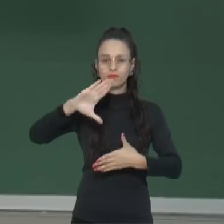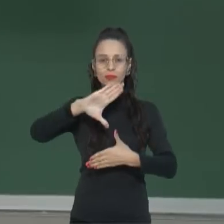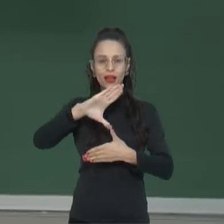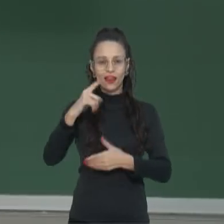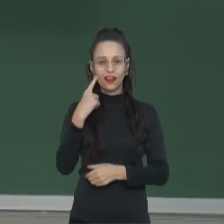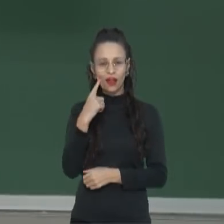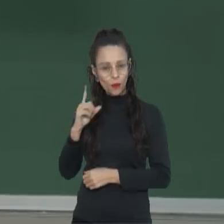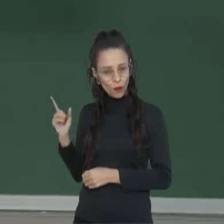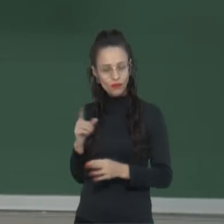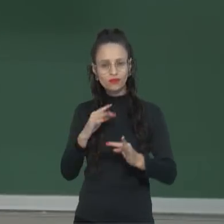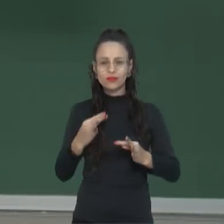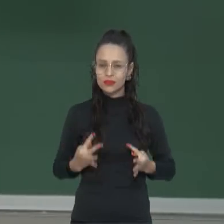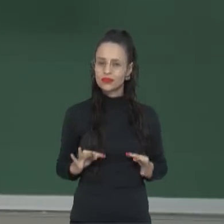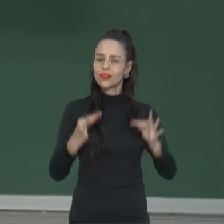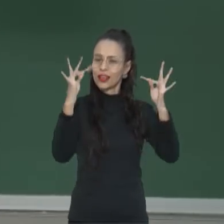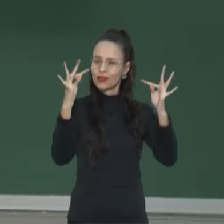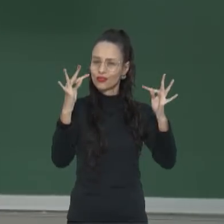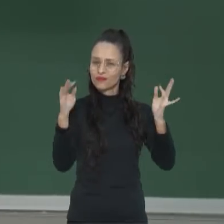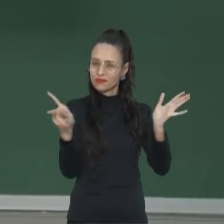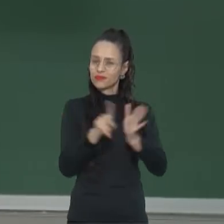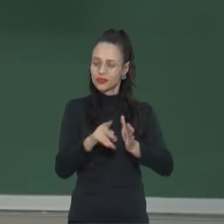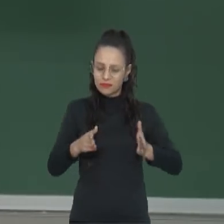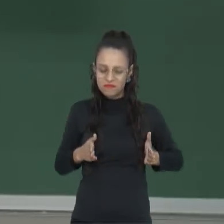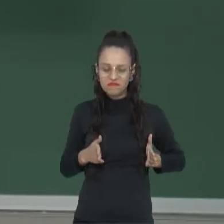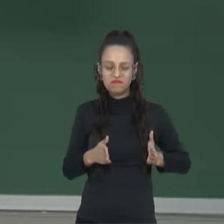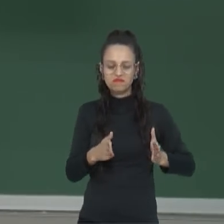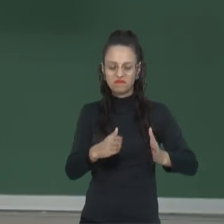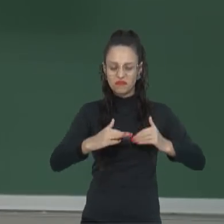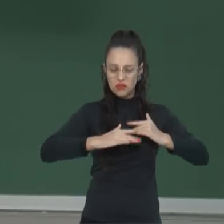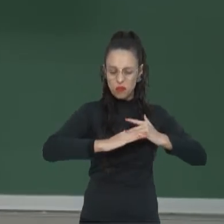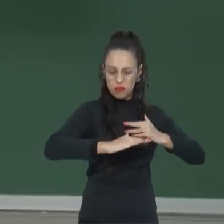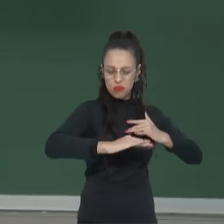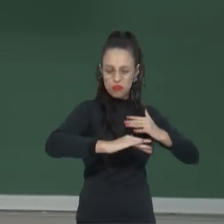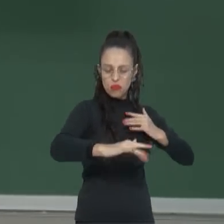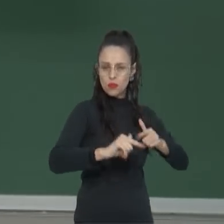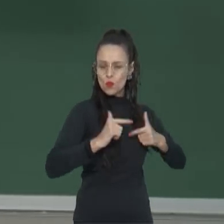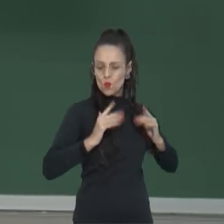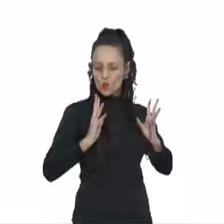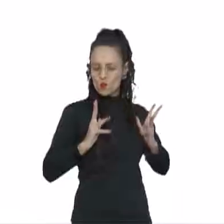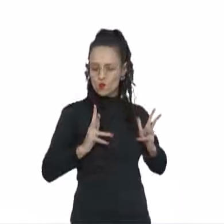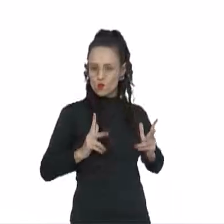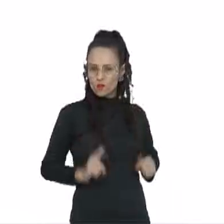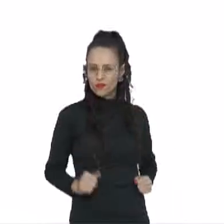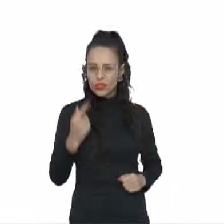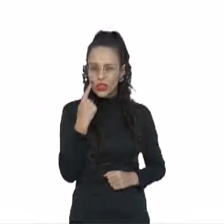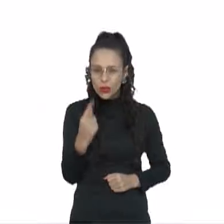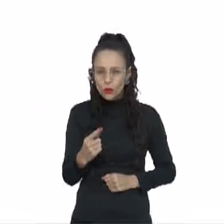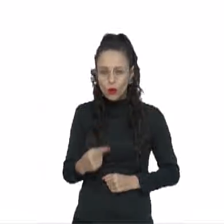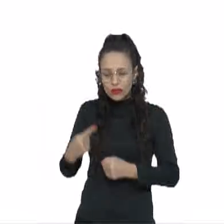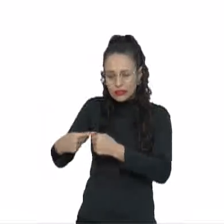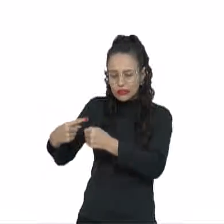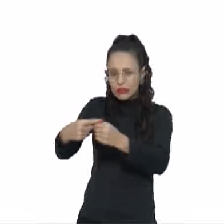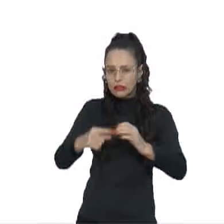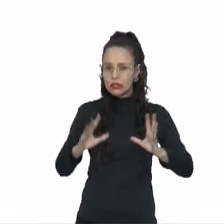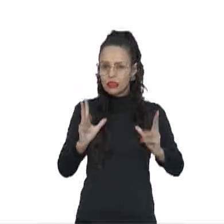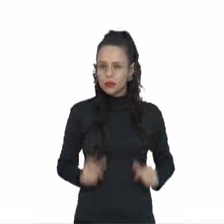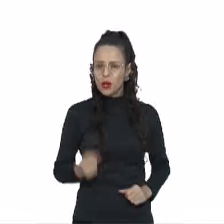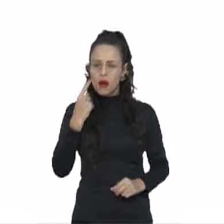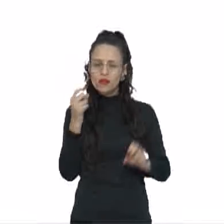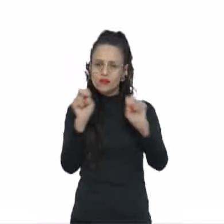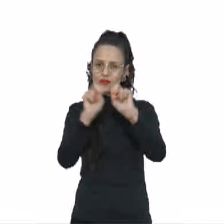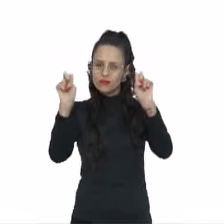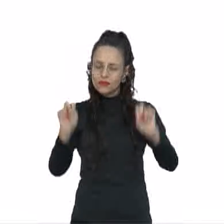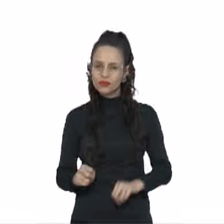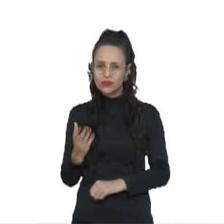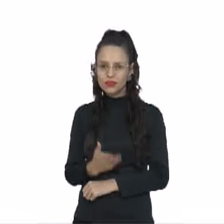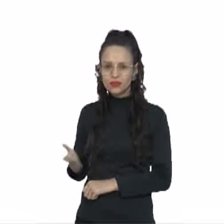com tecnologia de esgoto, tá? Com uma higienização impressionante na cidade, com um sistema